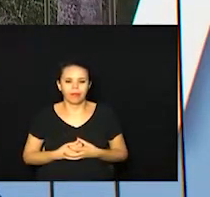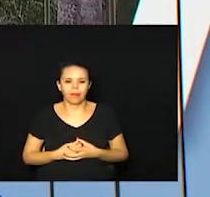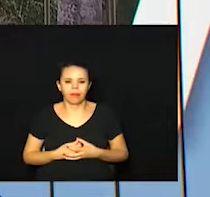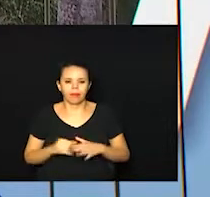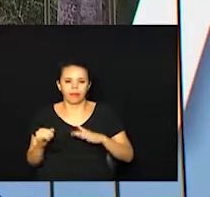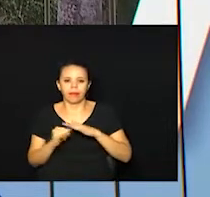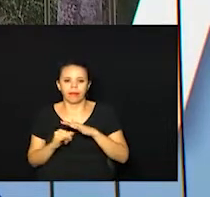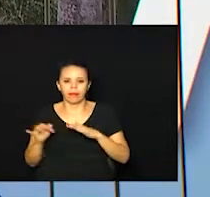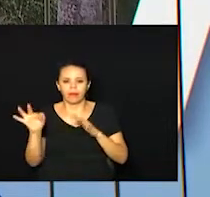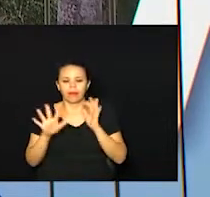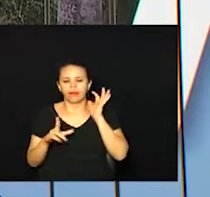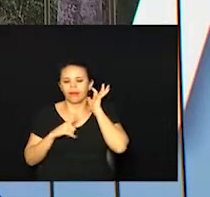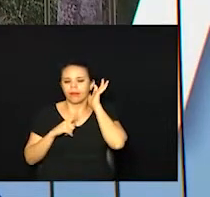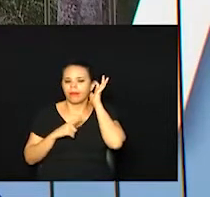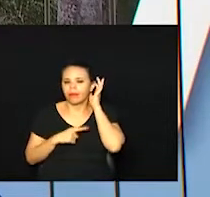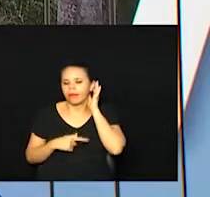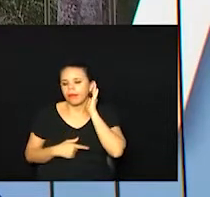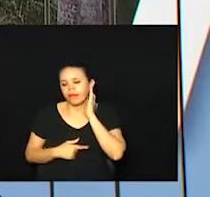Instituto Federal.